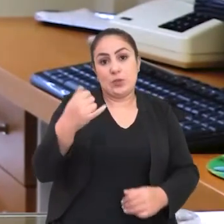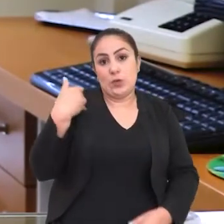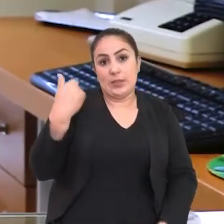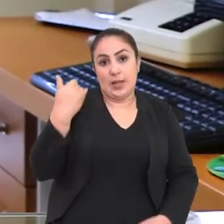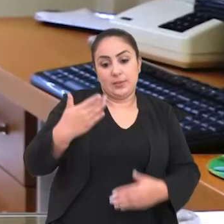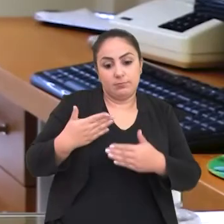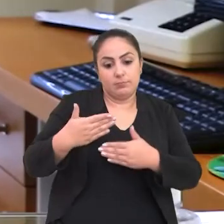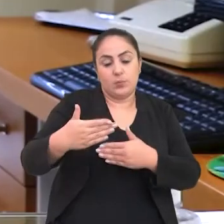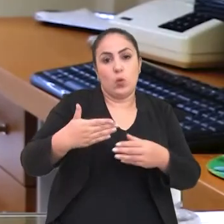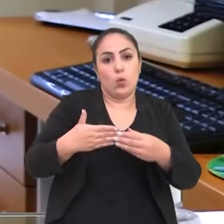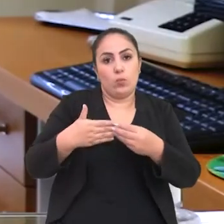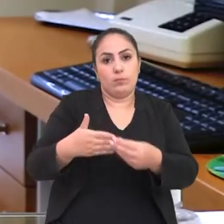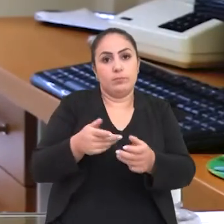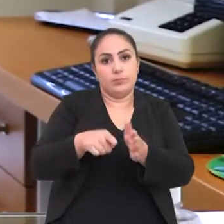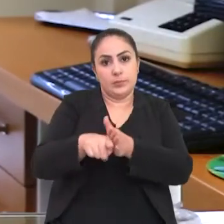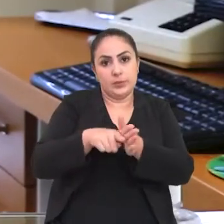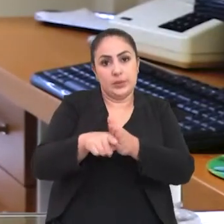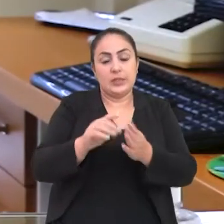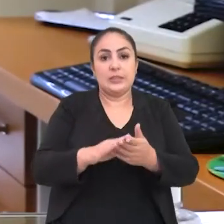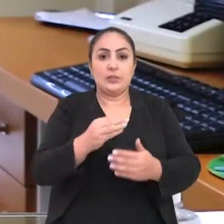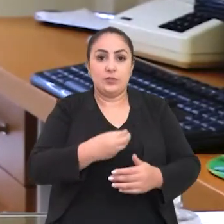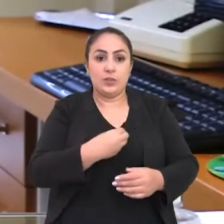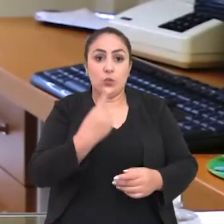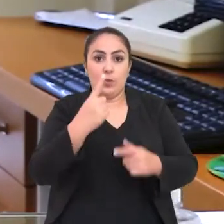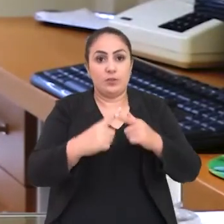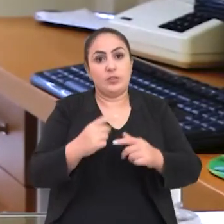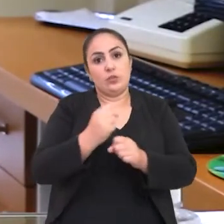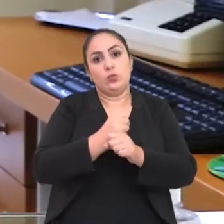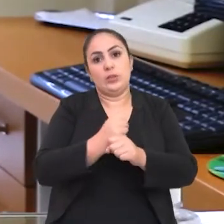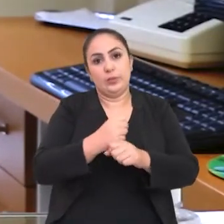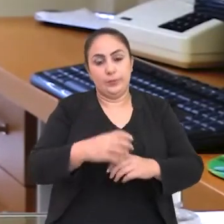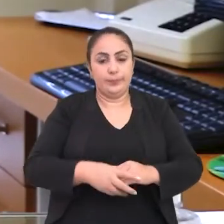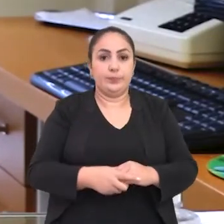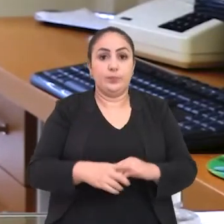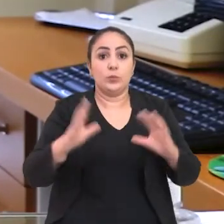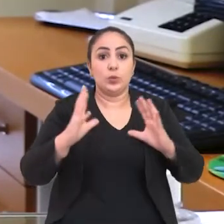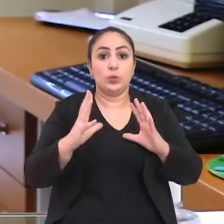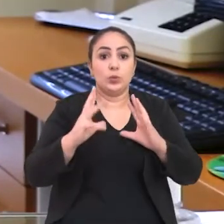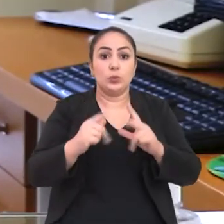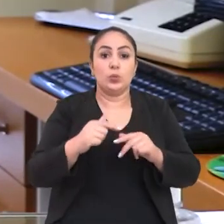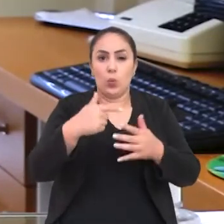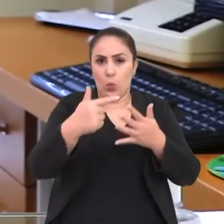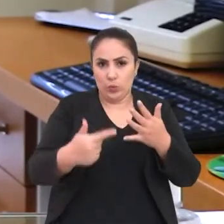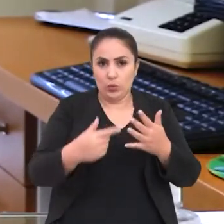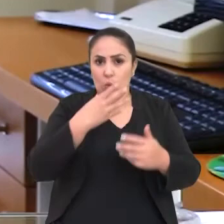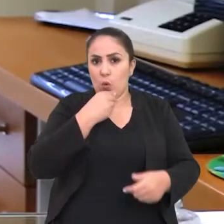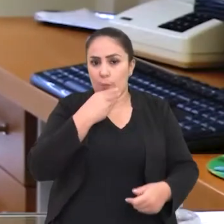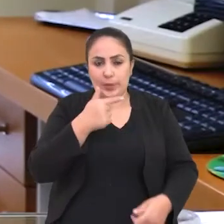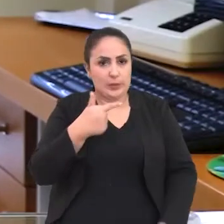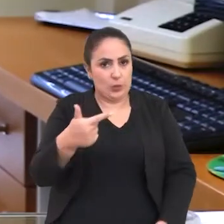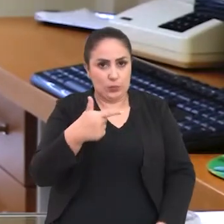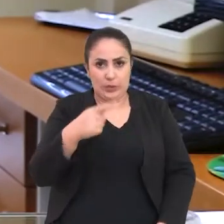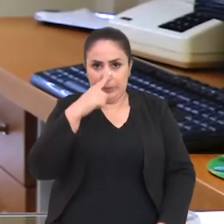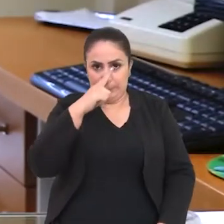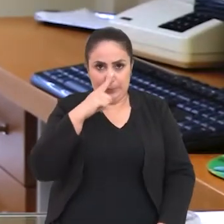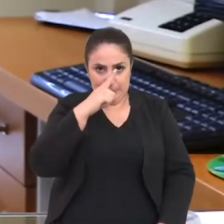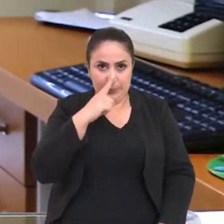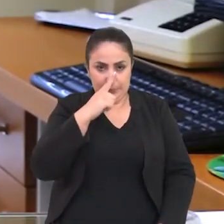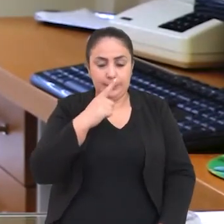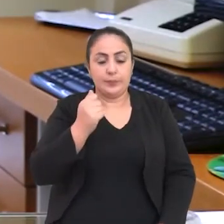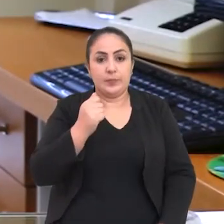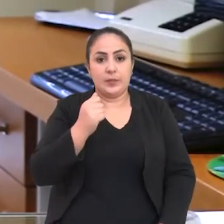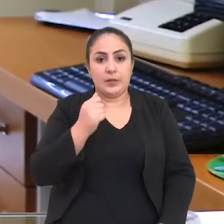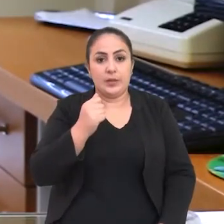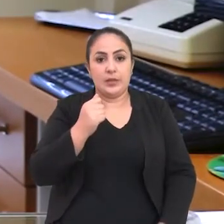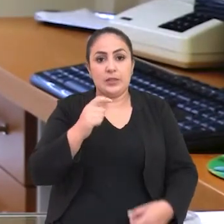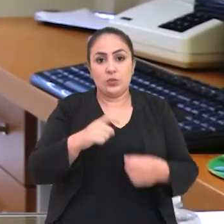dos 45 anos de vida e pelo menos uma vez por ano. Dos outros homens que não são de